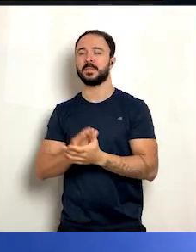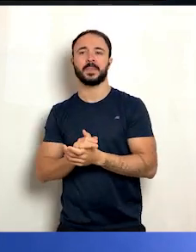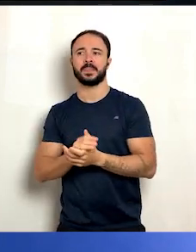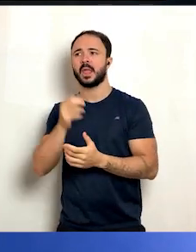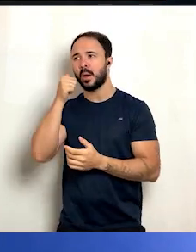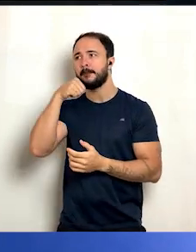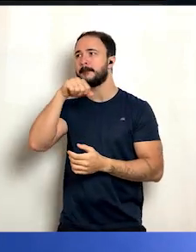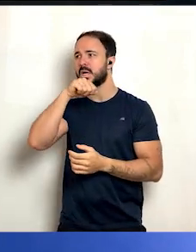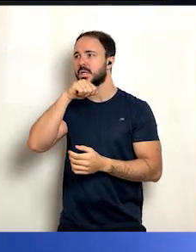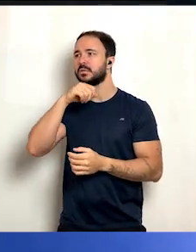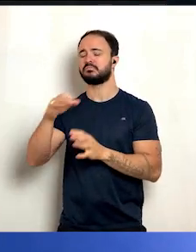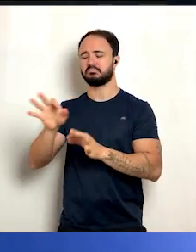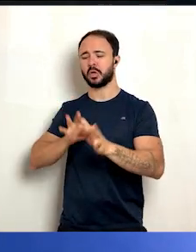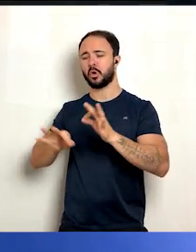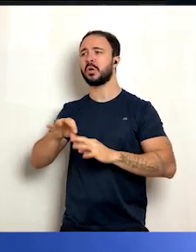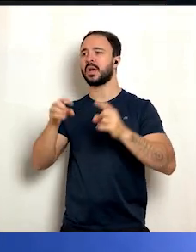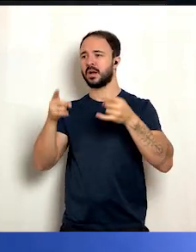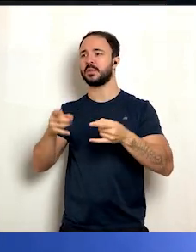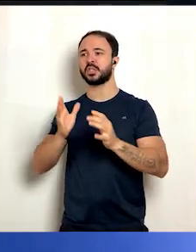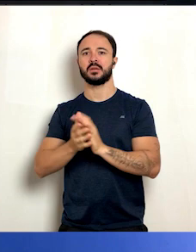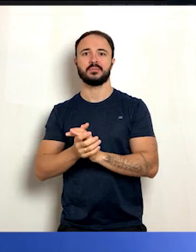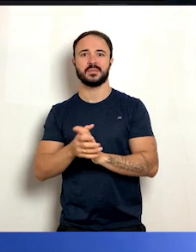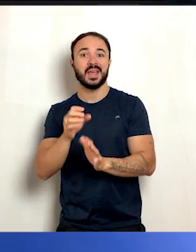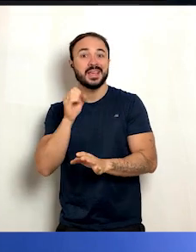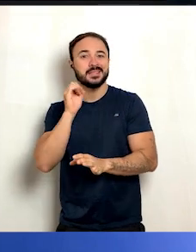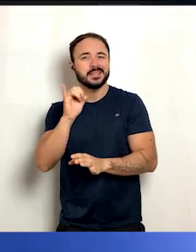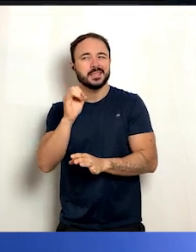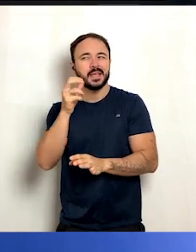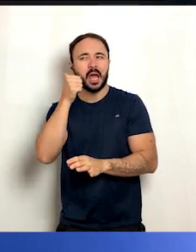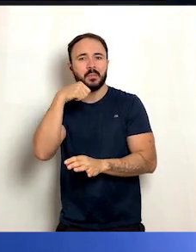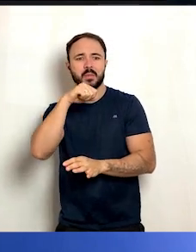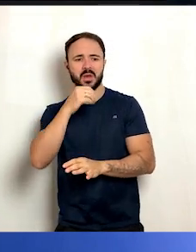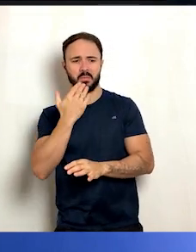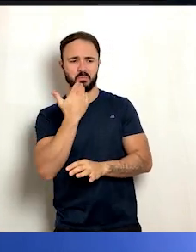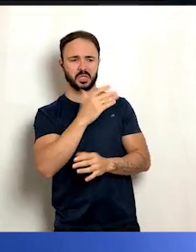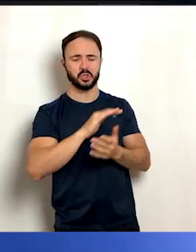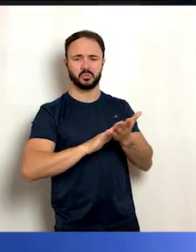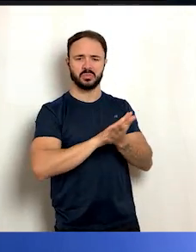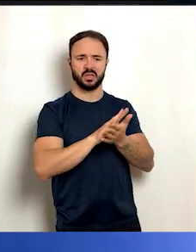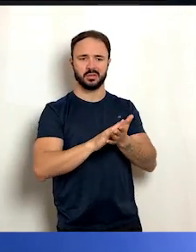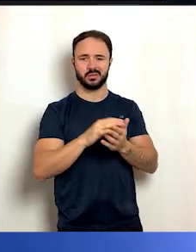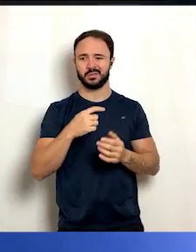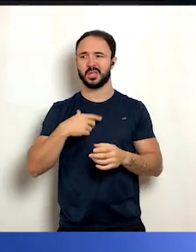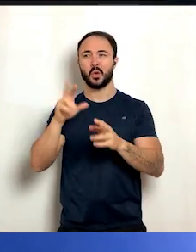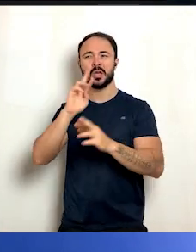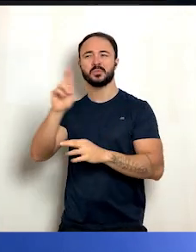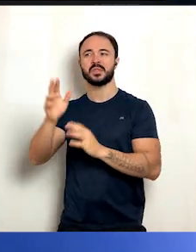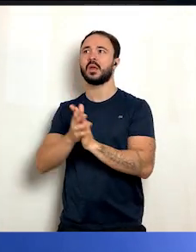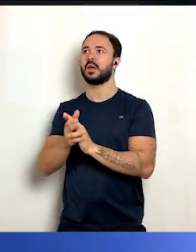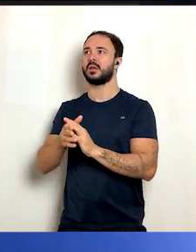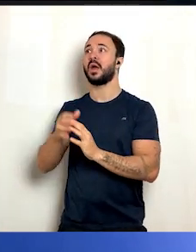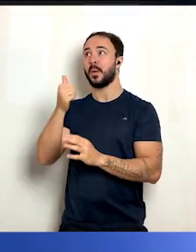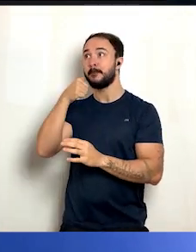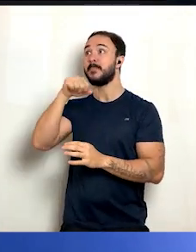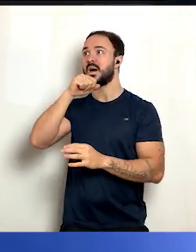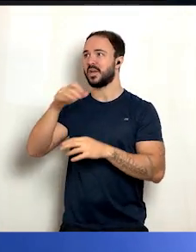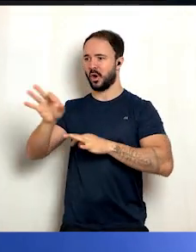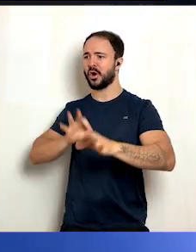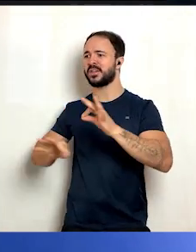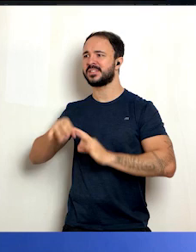já fiz as camas. Se, sem a minha mãe ter pedido nada, eu dissesse, mãe, já fiz,